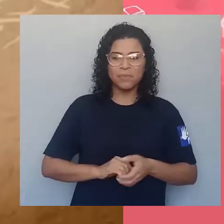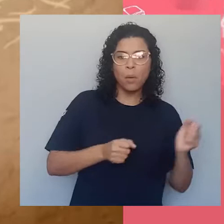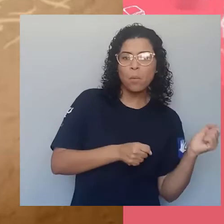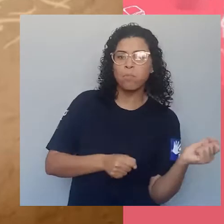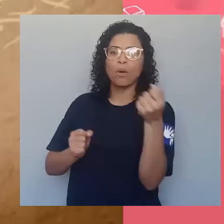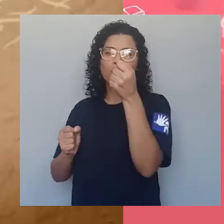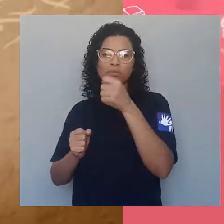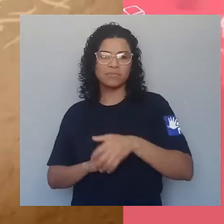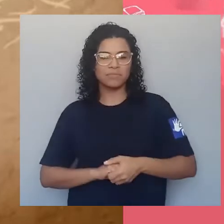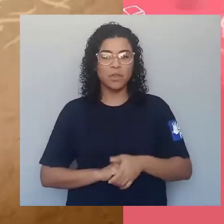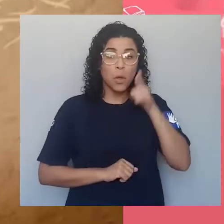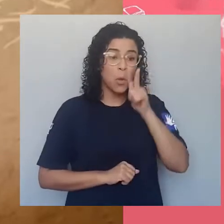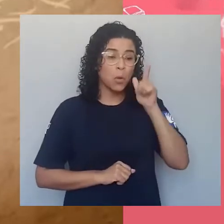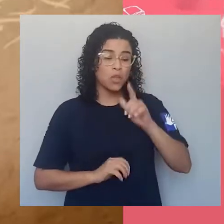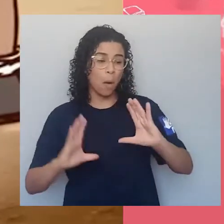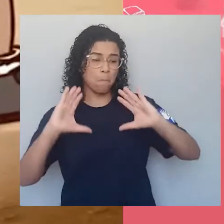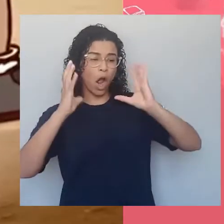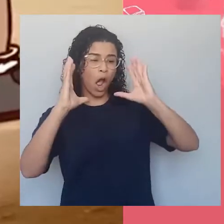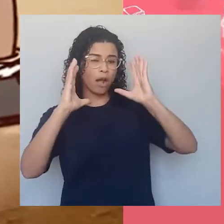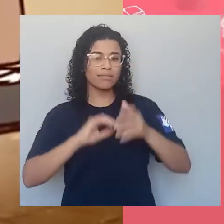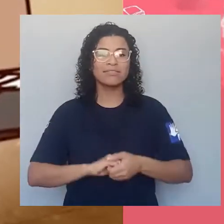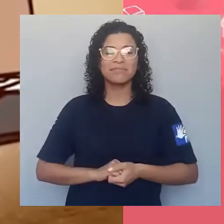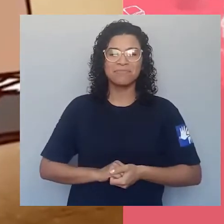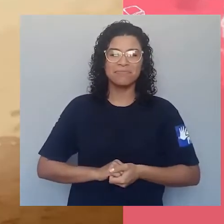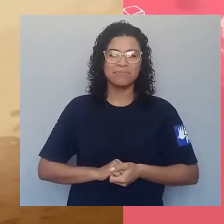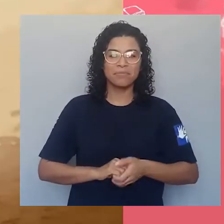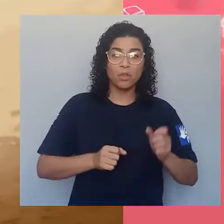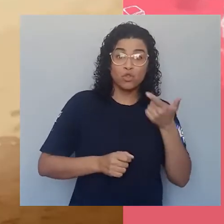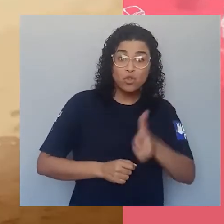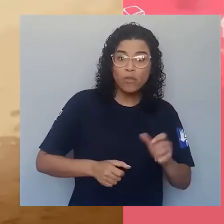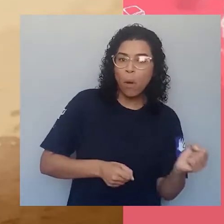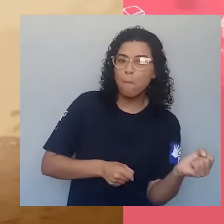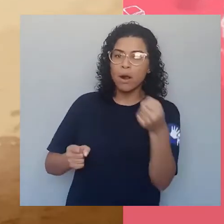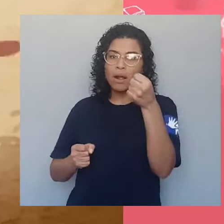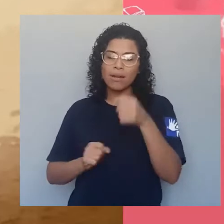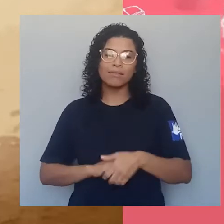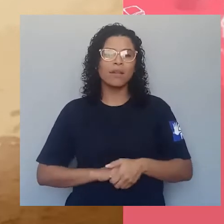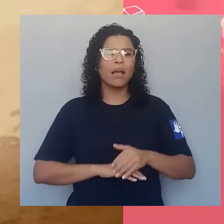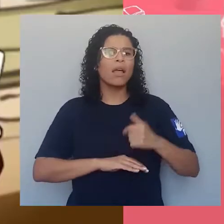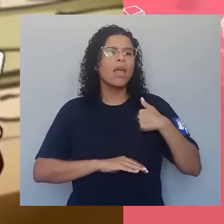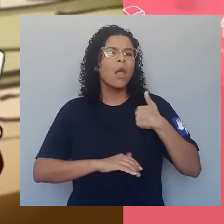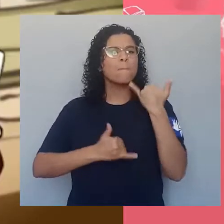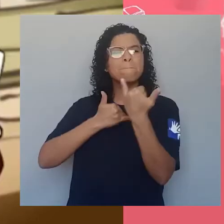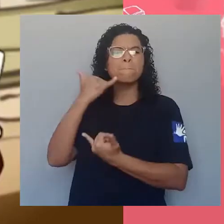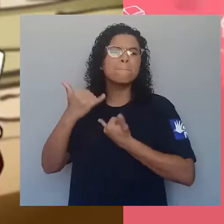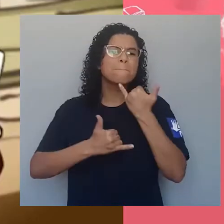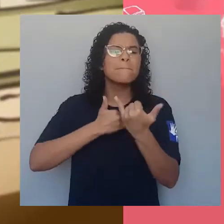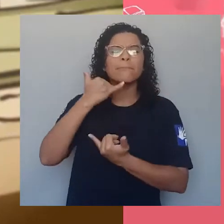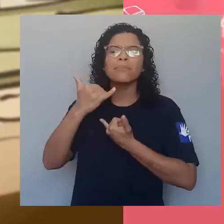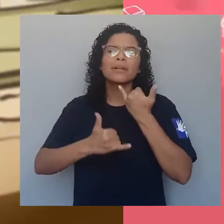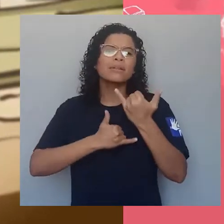tá perto! Peguei, peguei! Tória! Mete o ombro! Tá pra cima, hein? Eu jogava a tarde toda até a mãe chamar. Vem